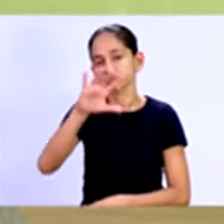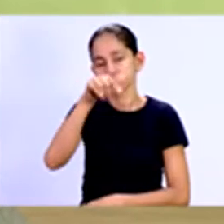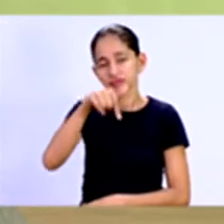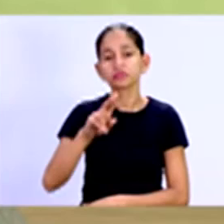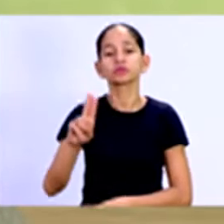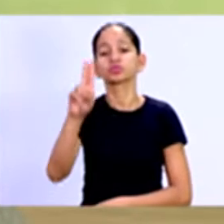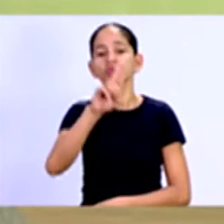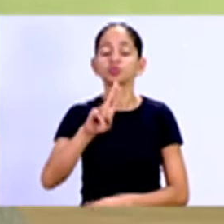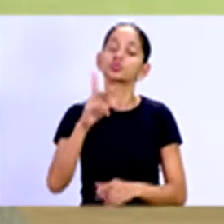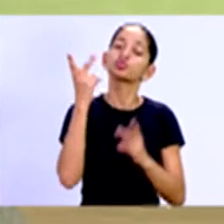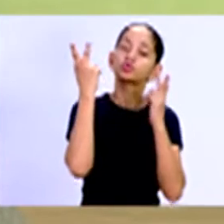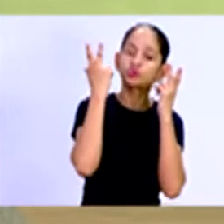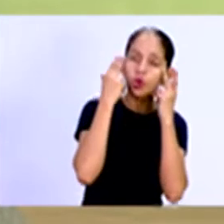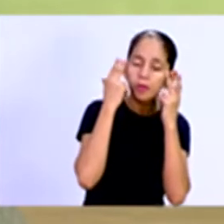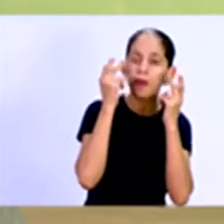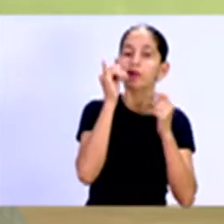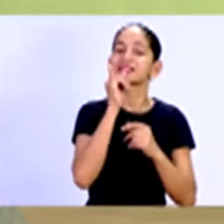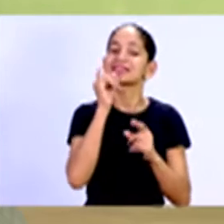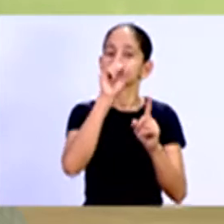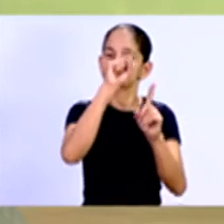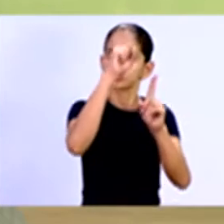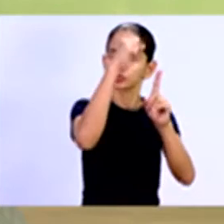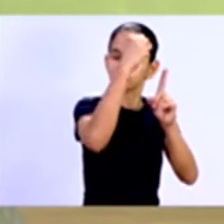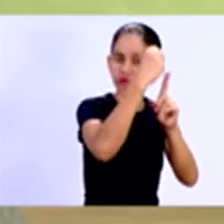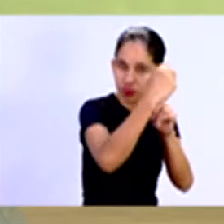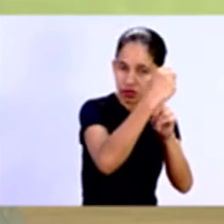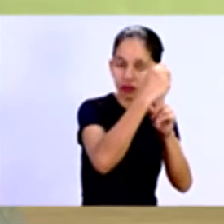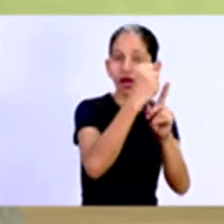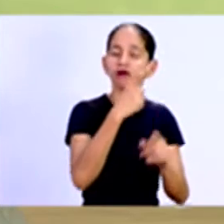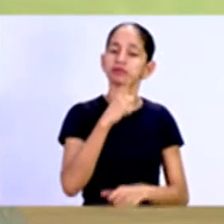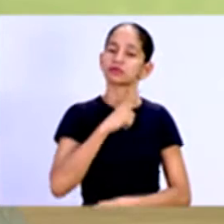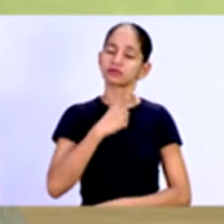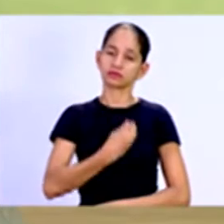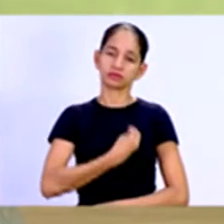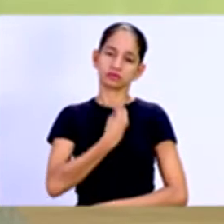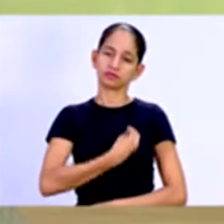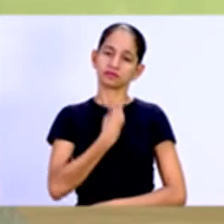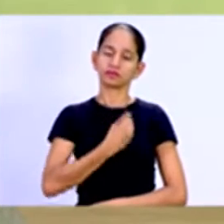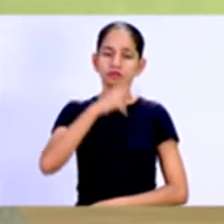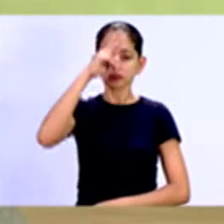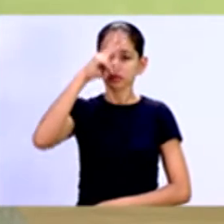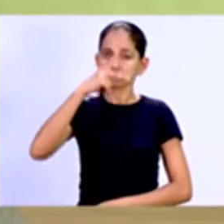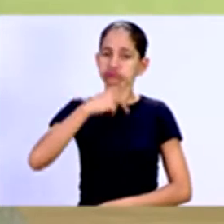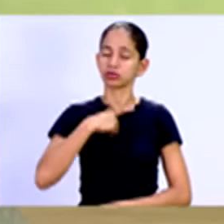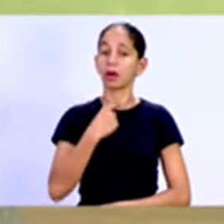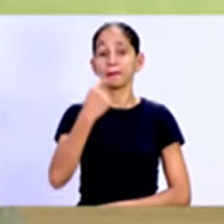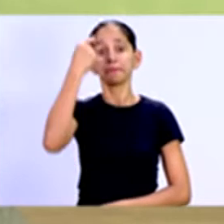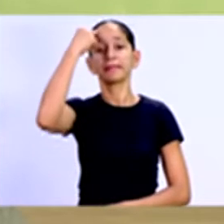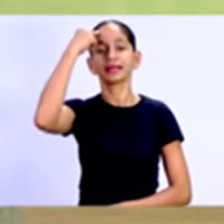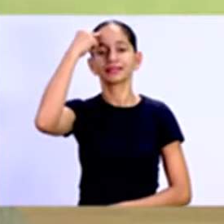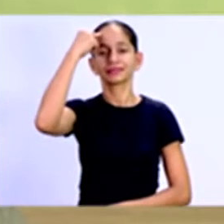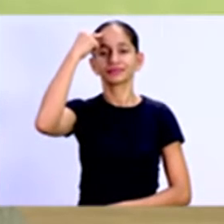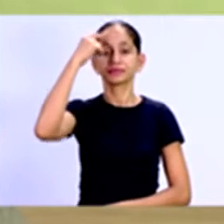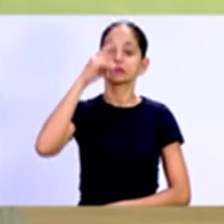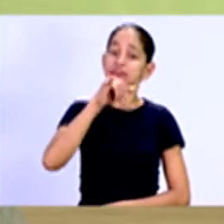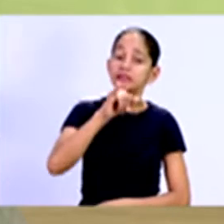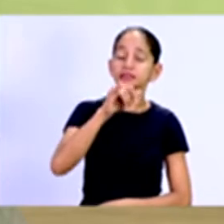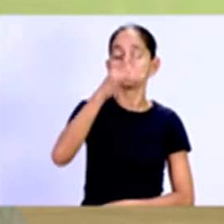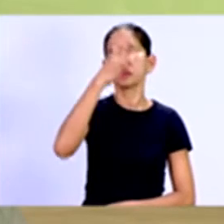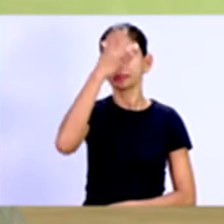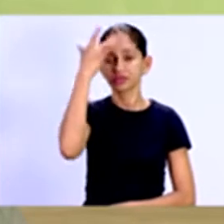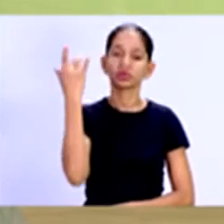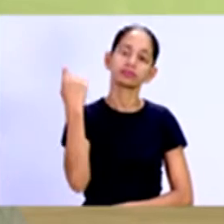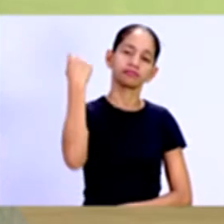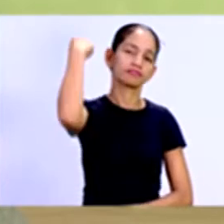tanto de sociedade quanto contexto existencial propriamente dito, né, que é aquilo que se pensou há muito